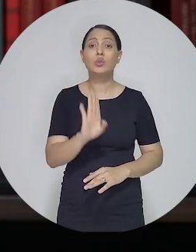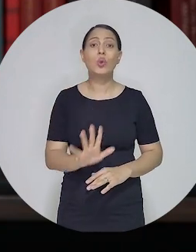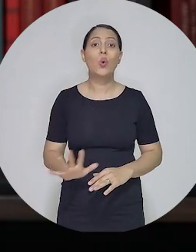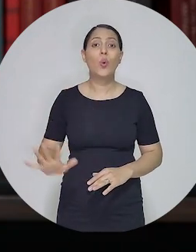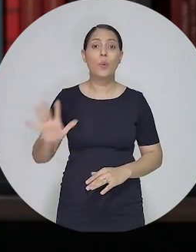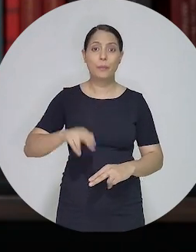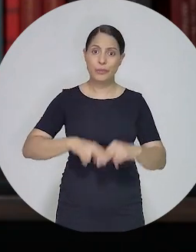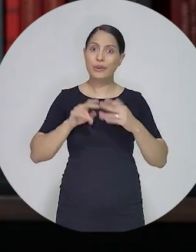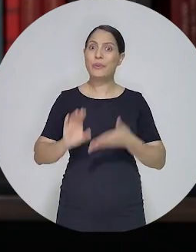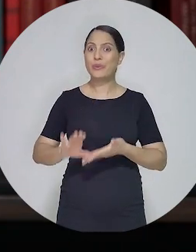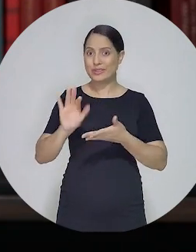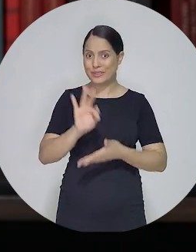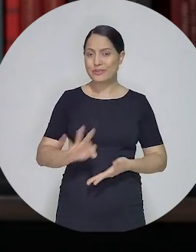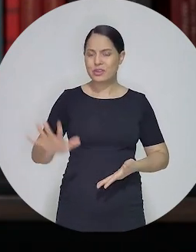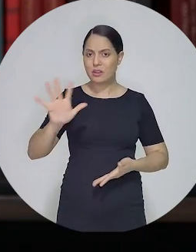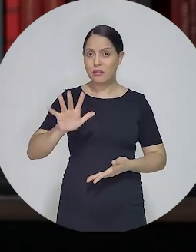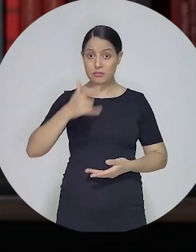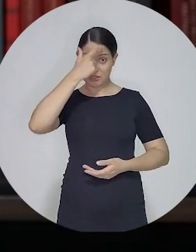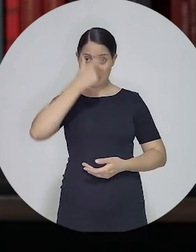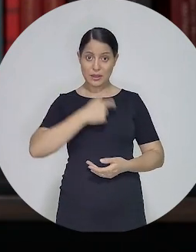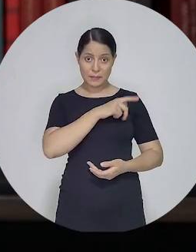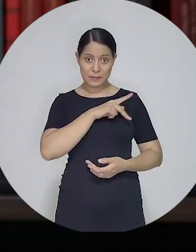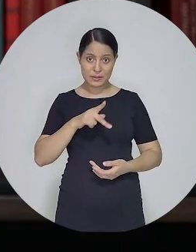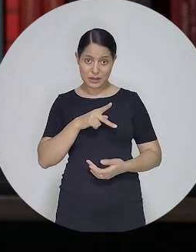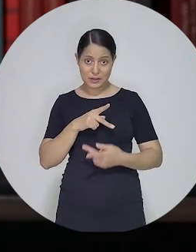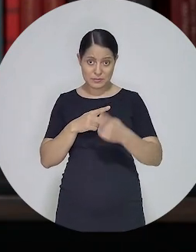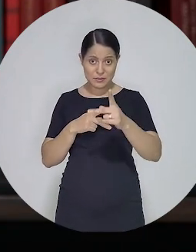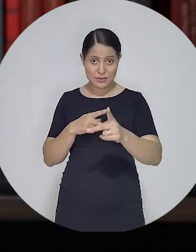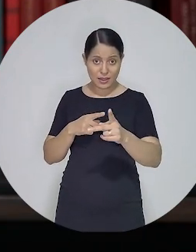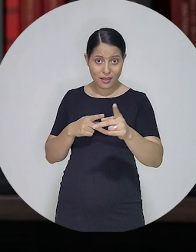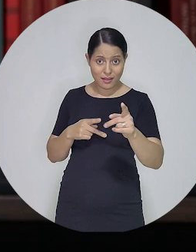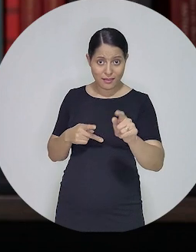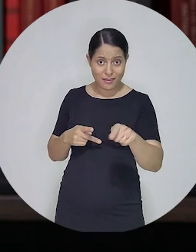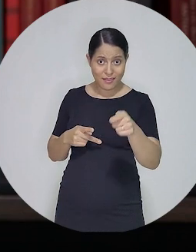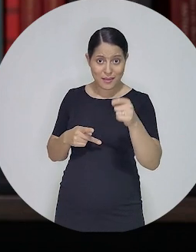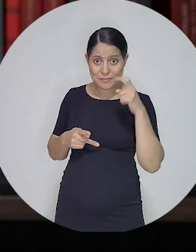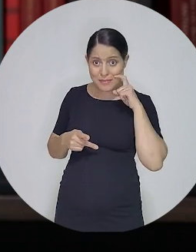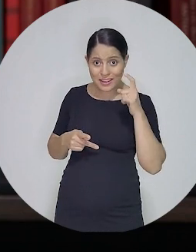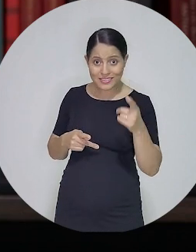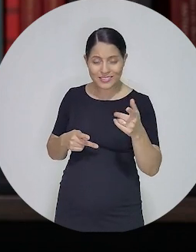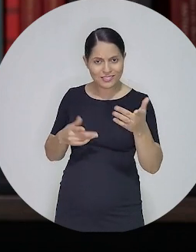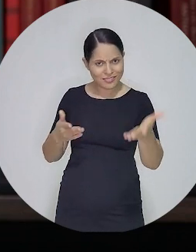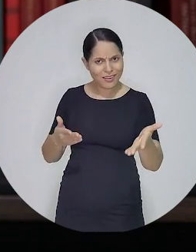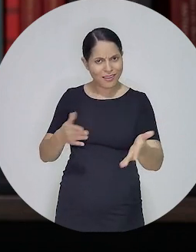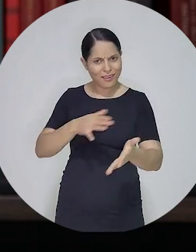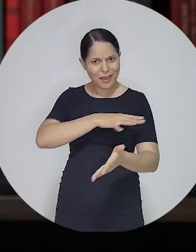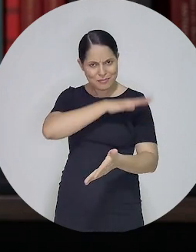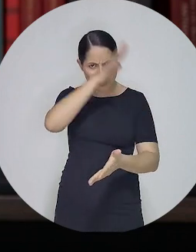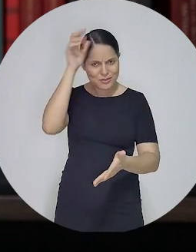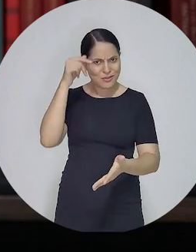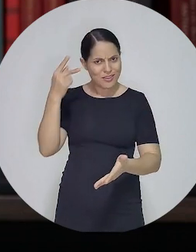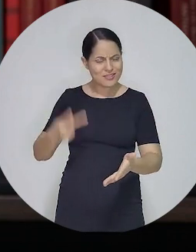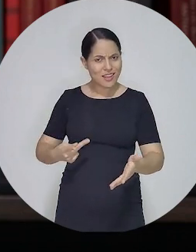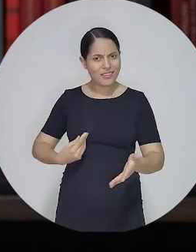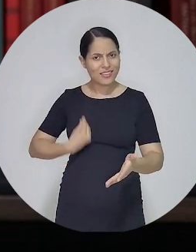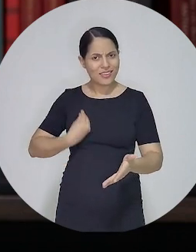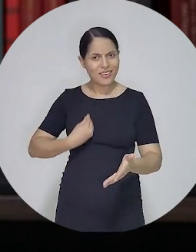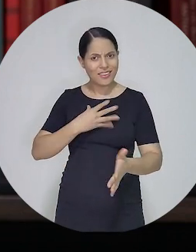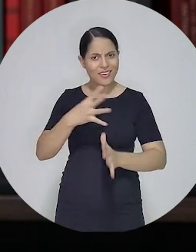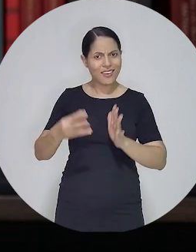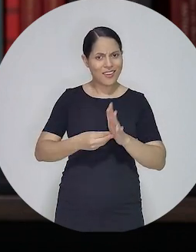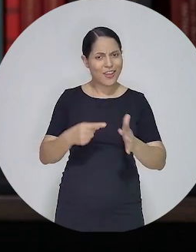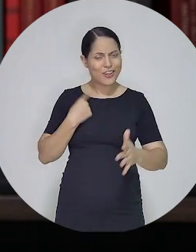inteiro. E de presidente para presidente, eu diria o seguinte: Beto, o Amazonas está aqui, o Amazonas confia